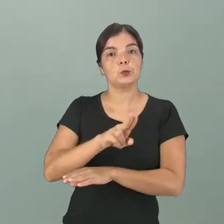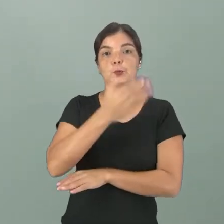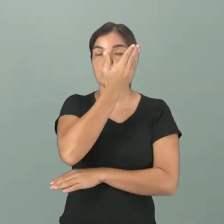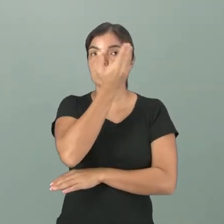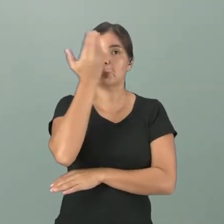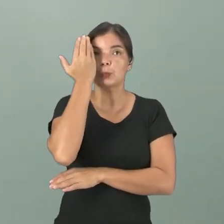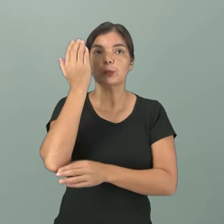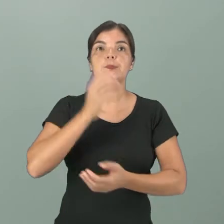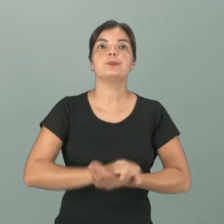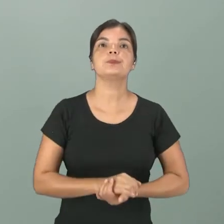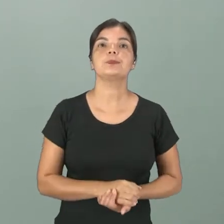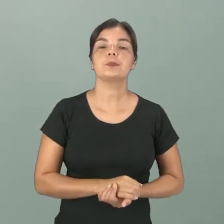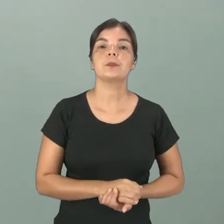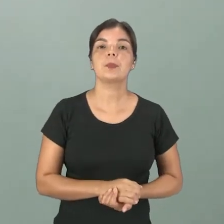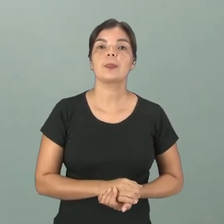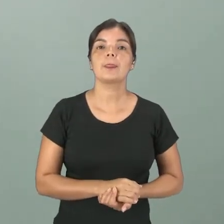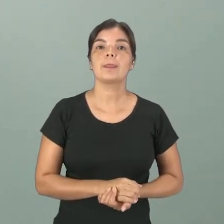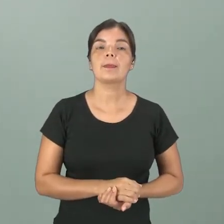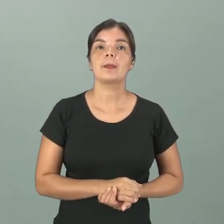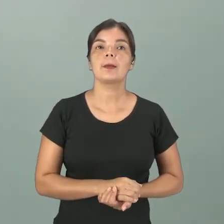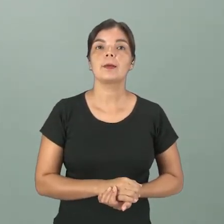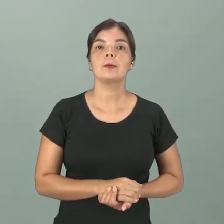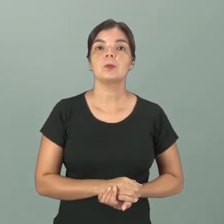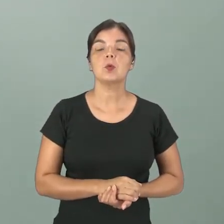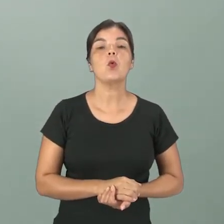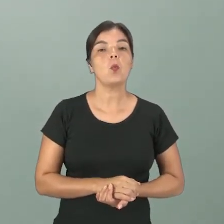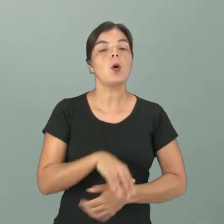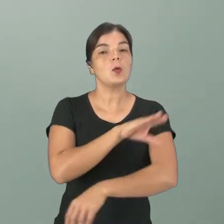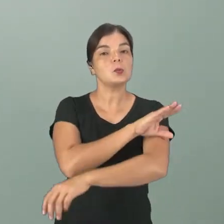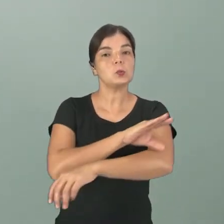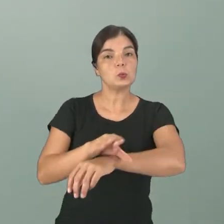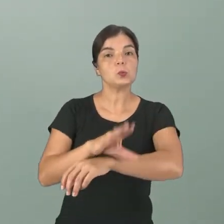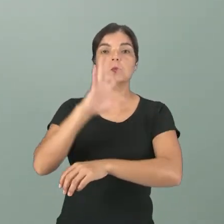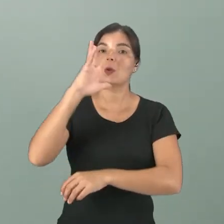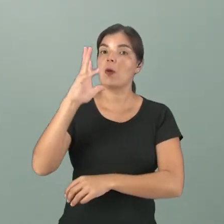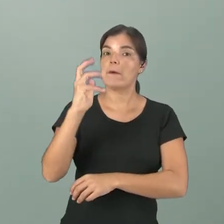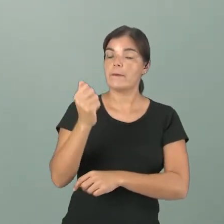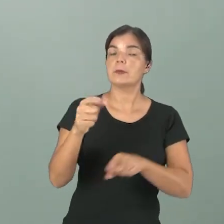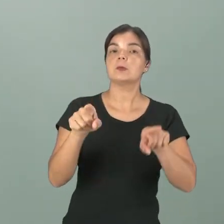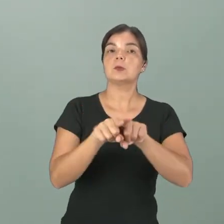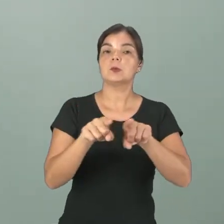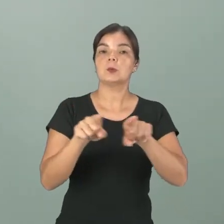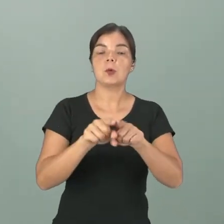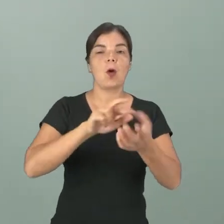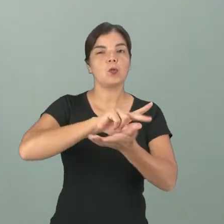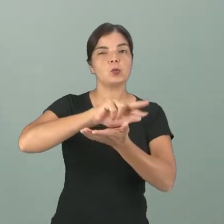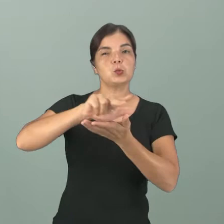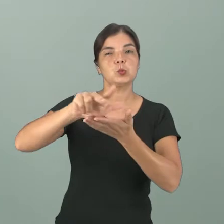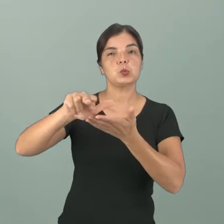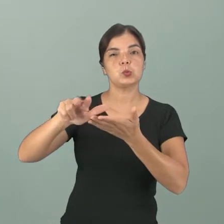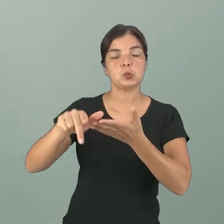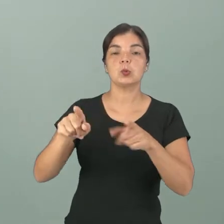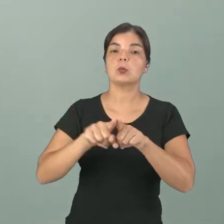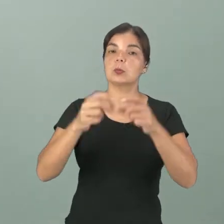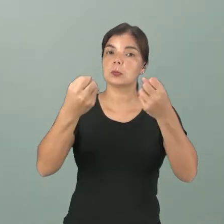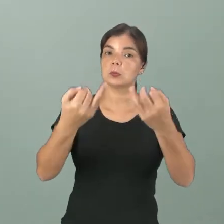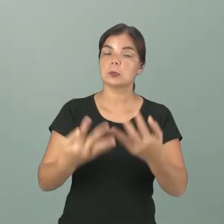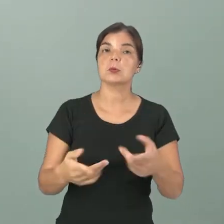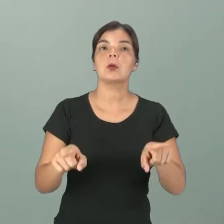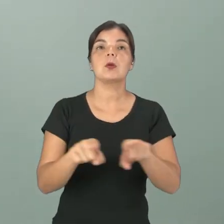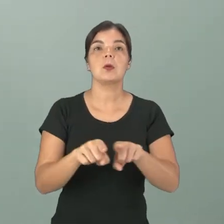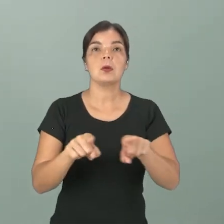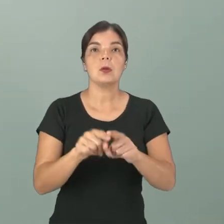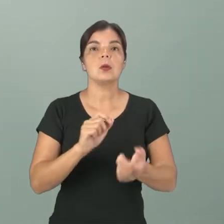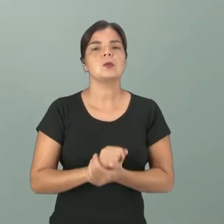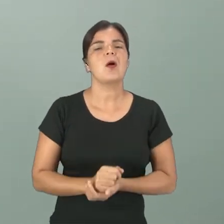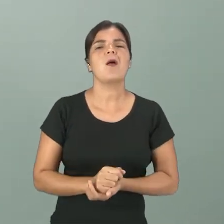dessas máscaras. E nós, como a cultura africana, né, é muito grande, muito diversificada, como nós já falamos,